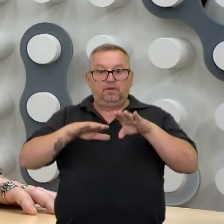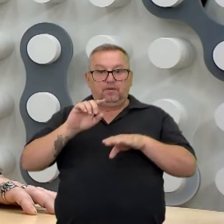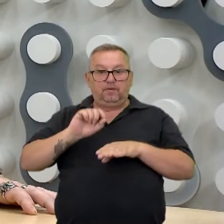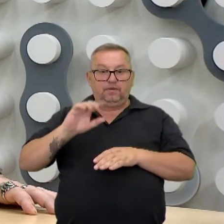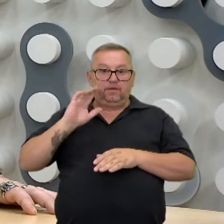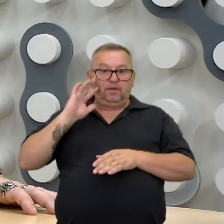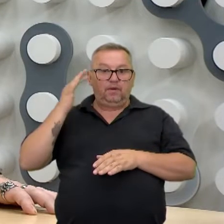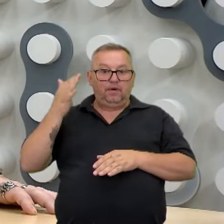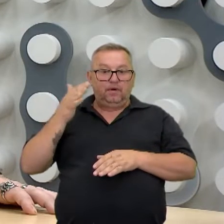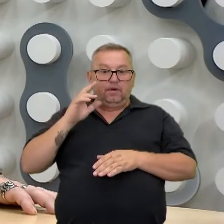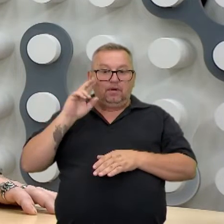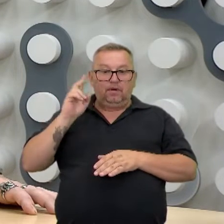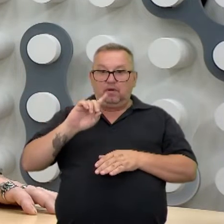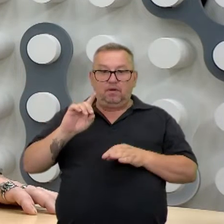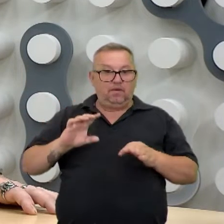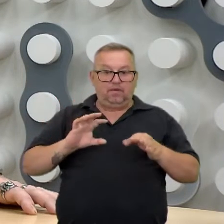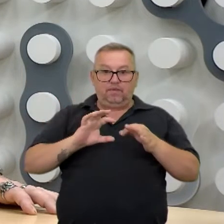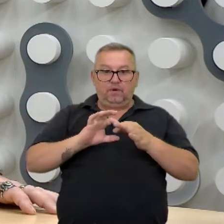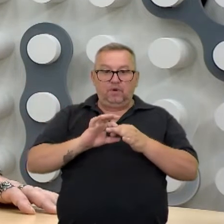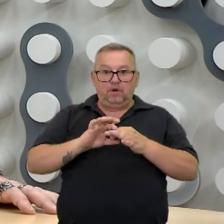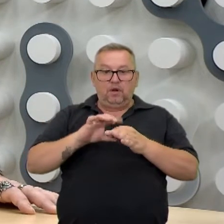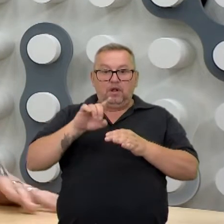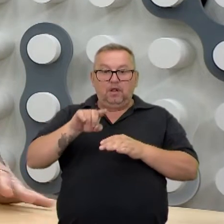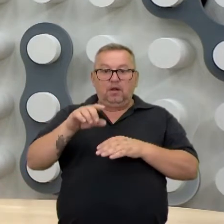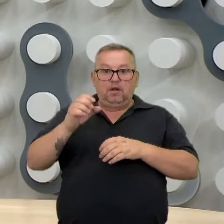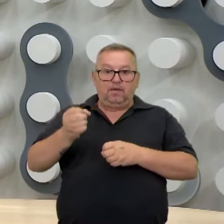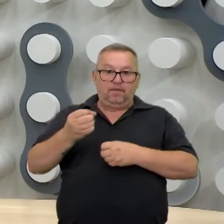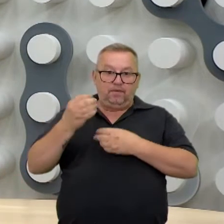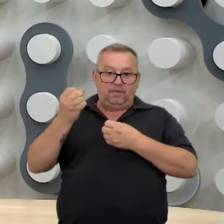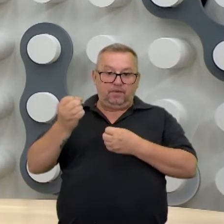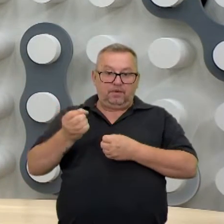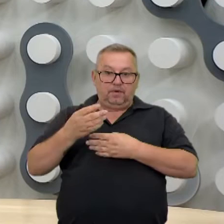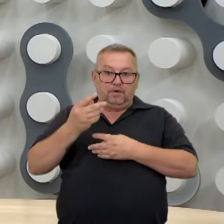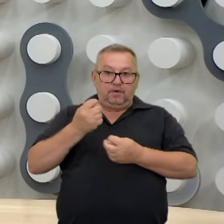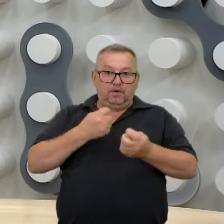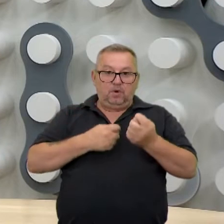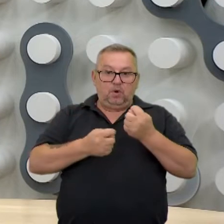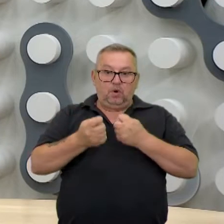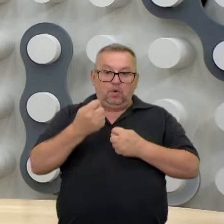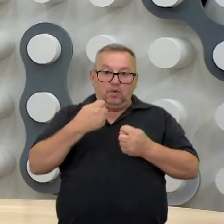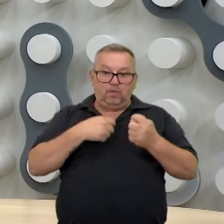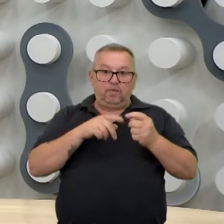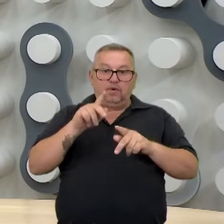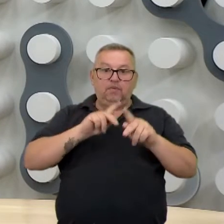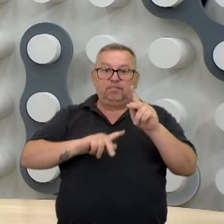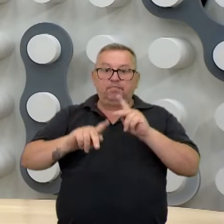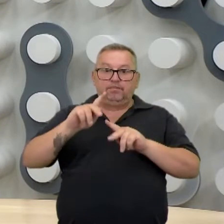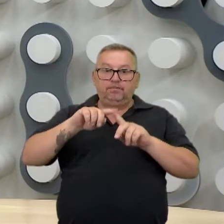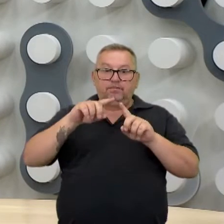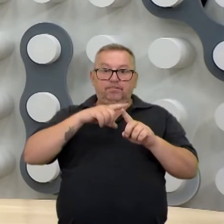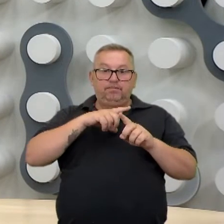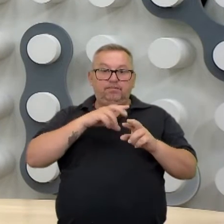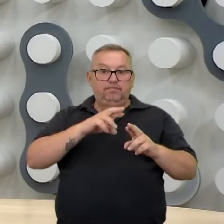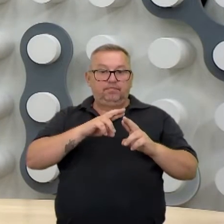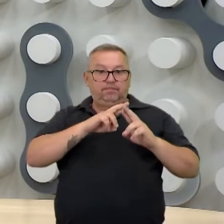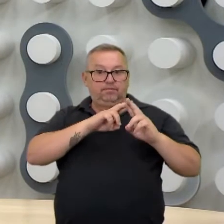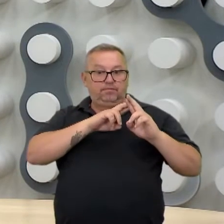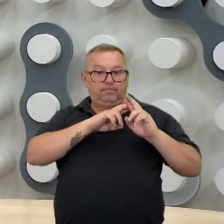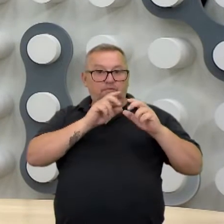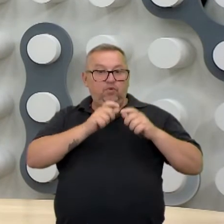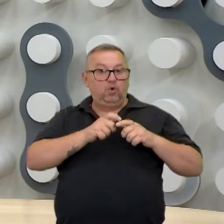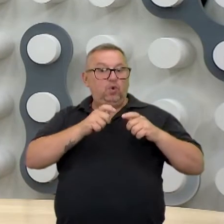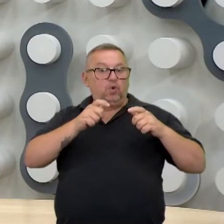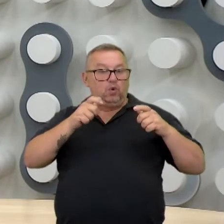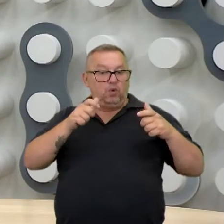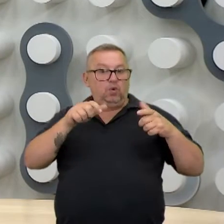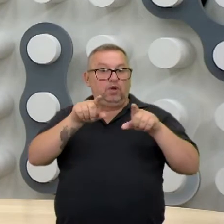gente acaba não vinculando, né, essas informações aí, de economia com a população, mas ele tem, né, uma responsabilidade muito